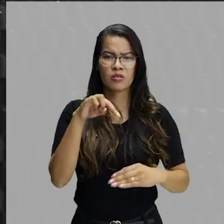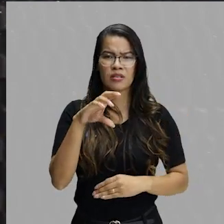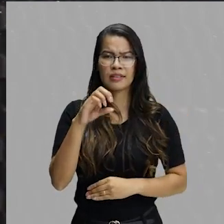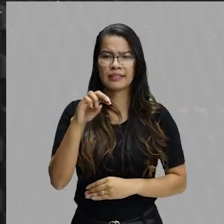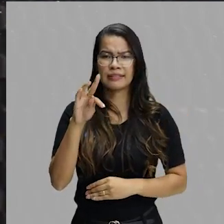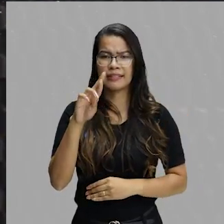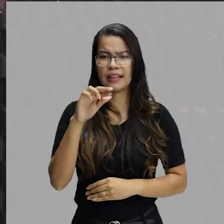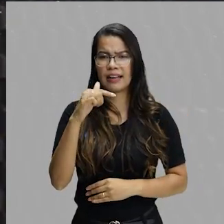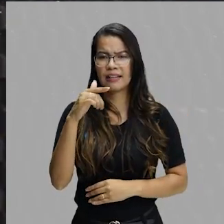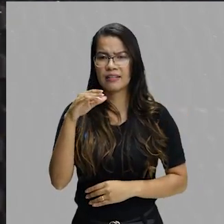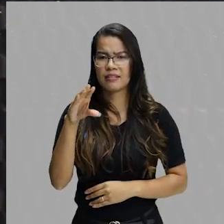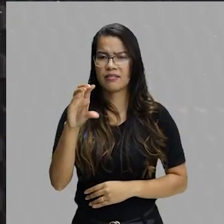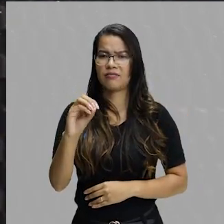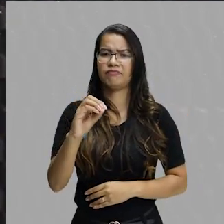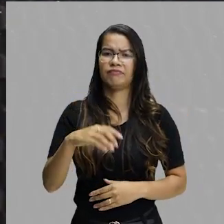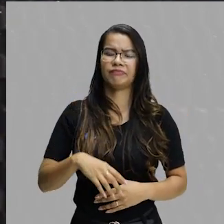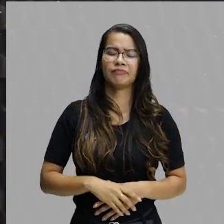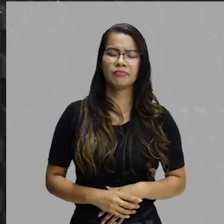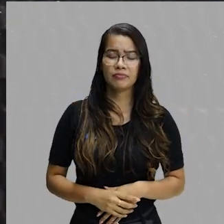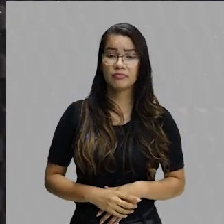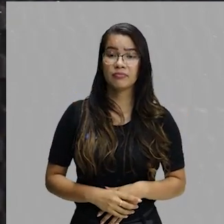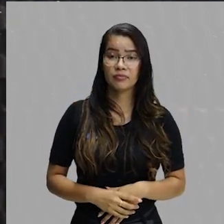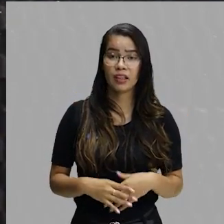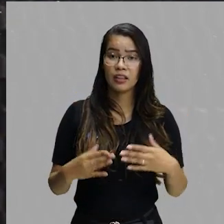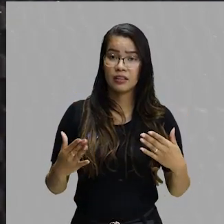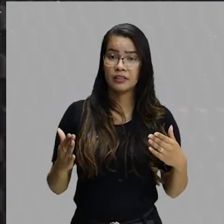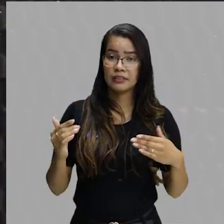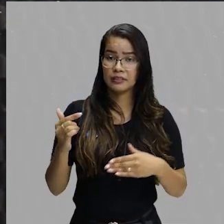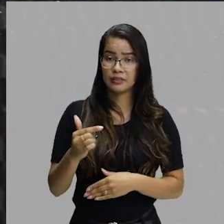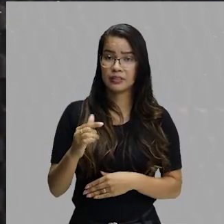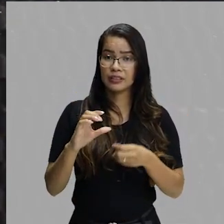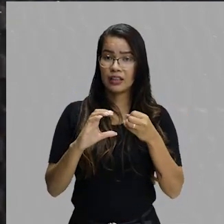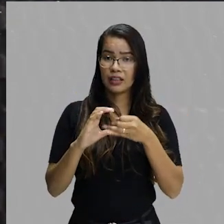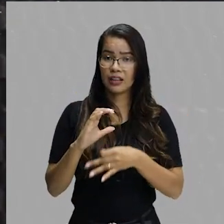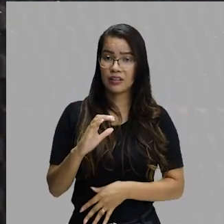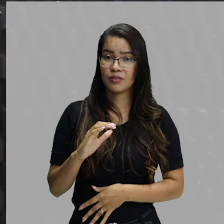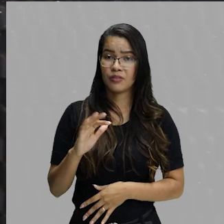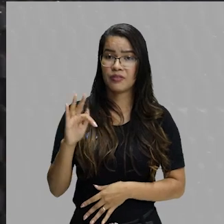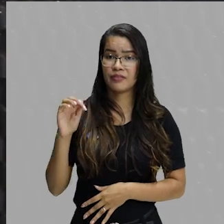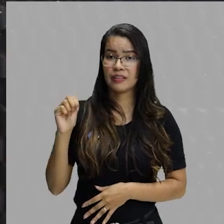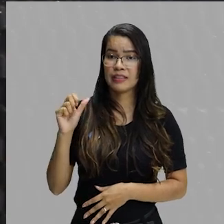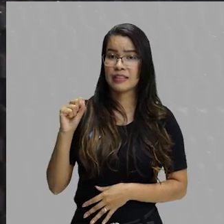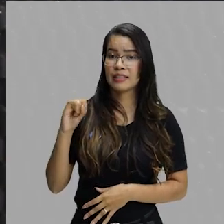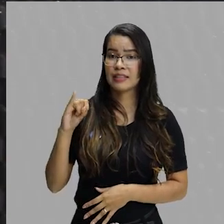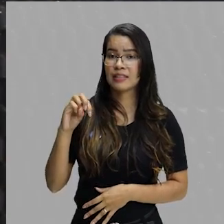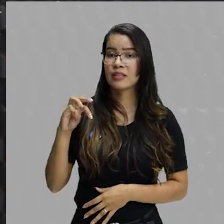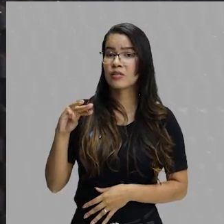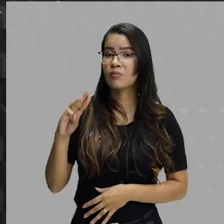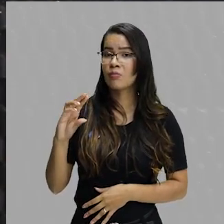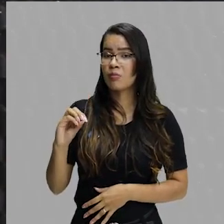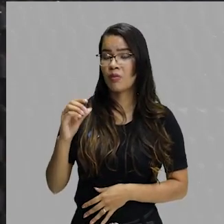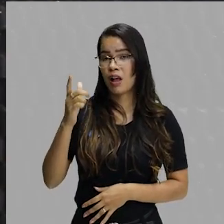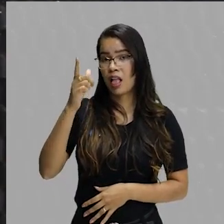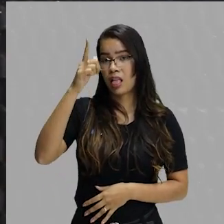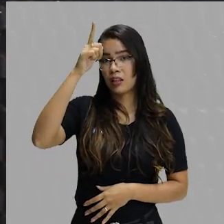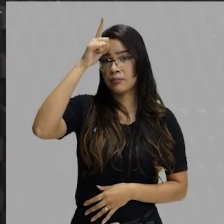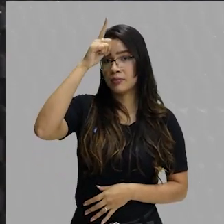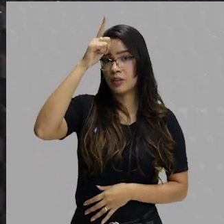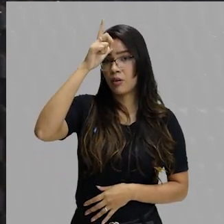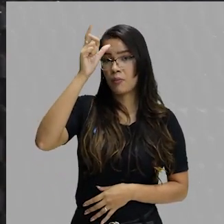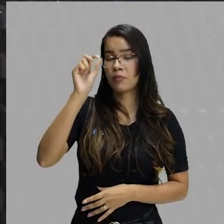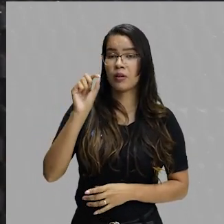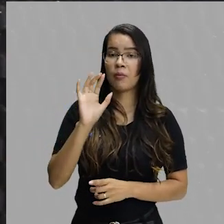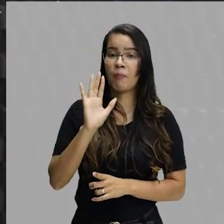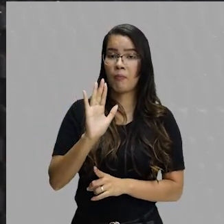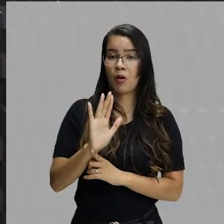Alemanha nazista na Segunda Guerra Mundial. Daí esse caráter do fascismo alemão mostrar-se